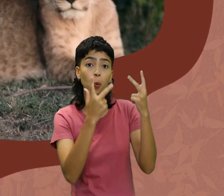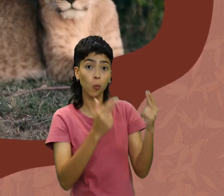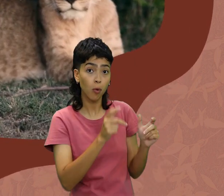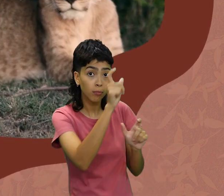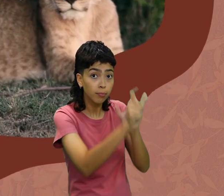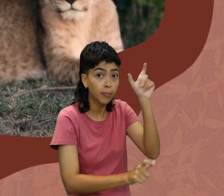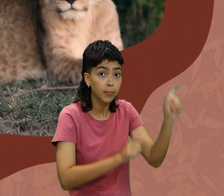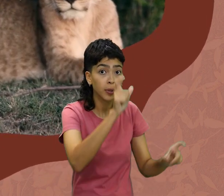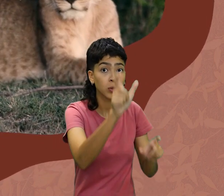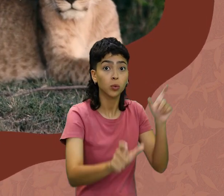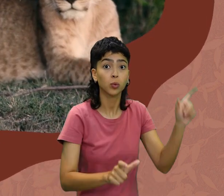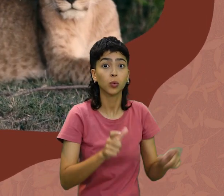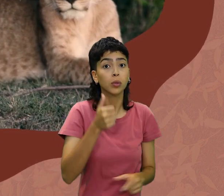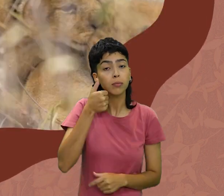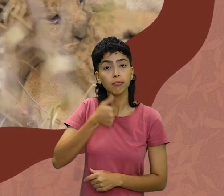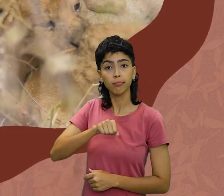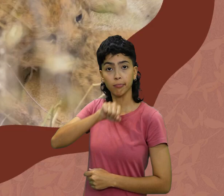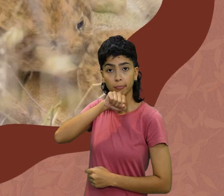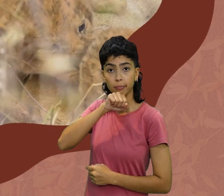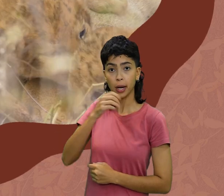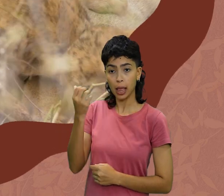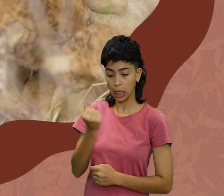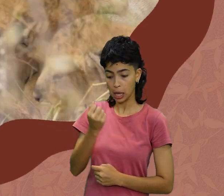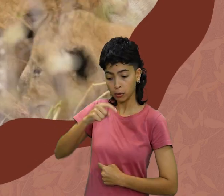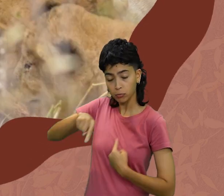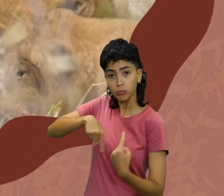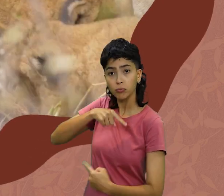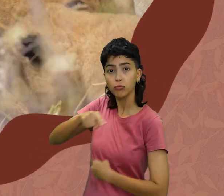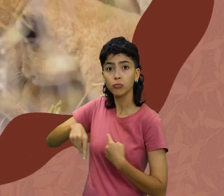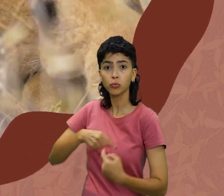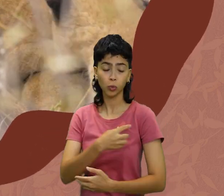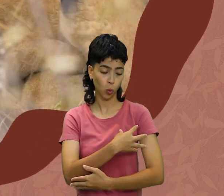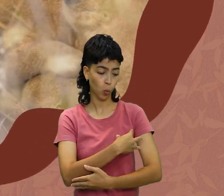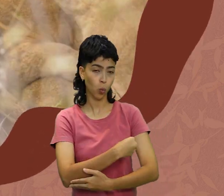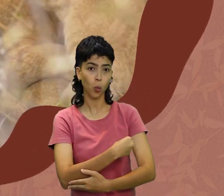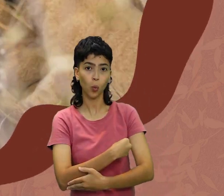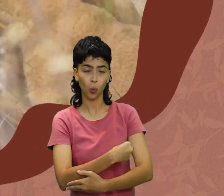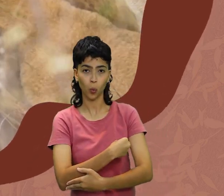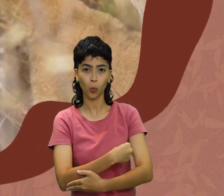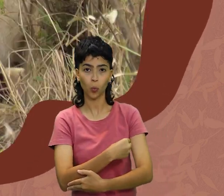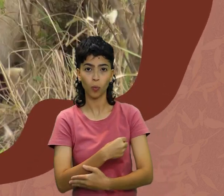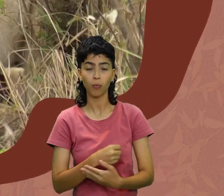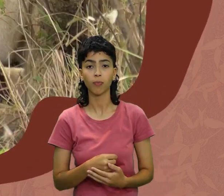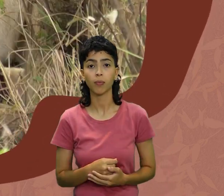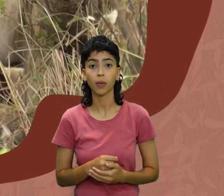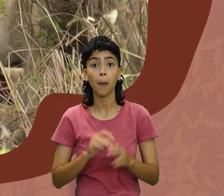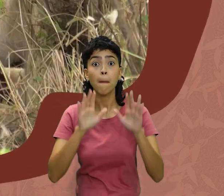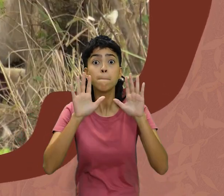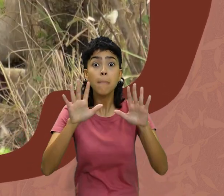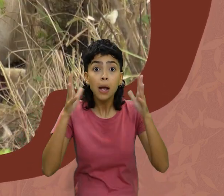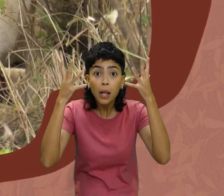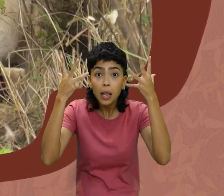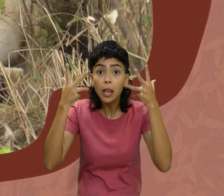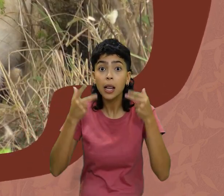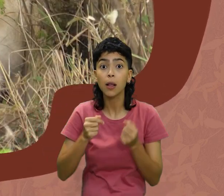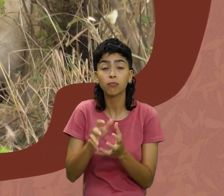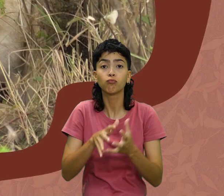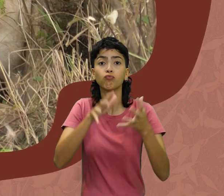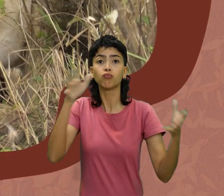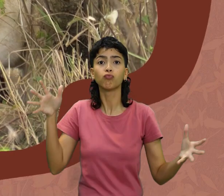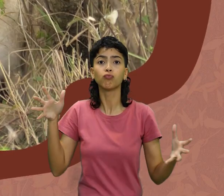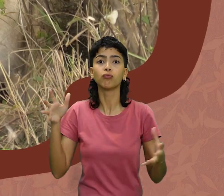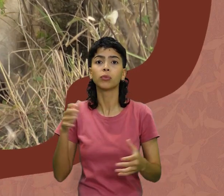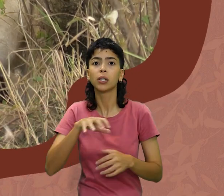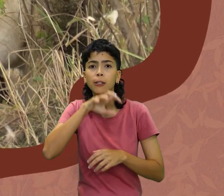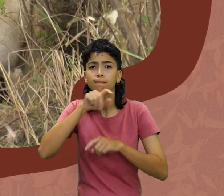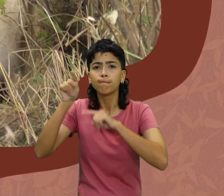os filhotinhos se alimentam do leite que suas mamães produzem no próprio corpo. E quando adultos, se alimentam da